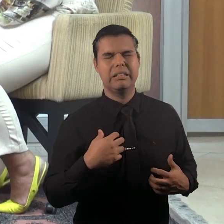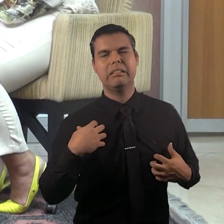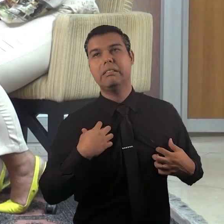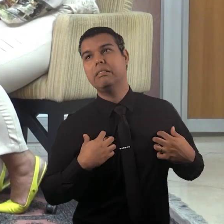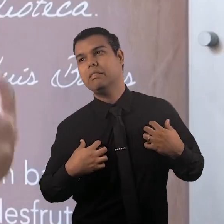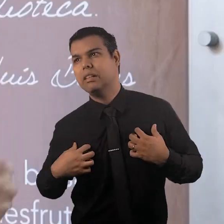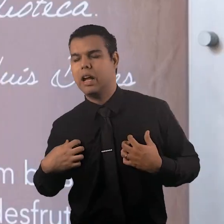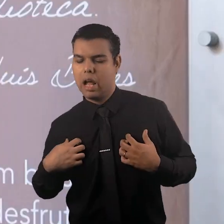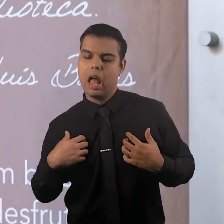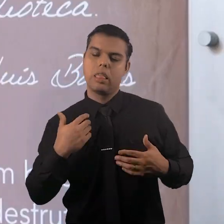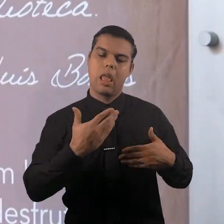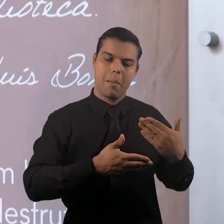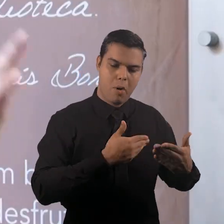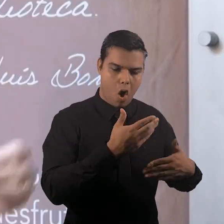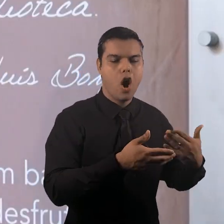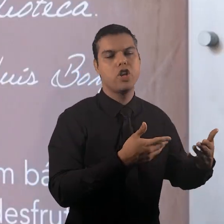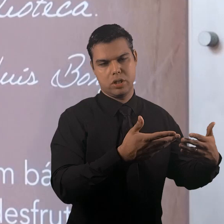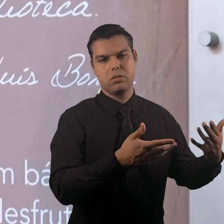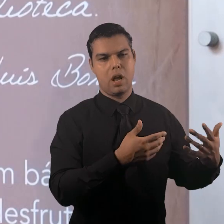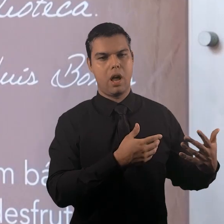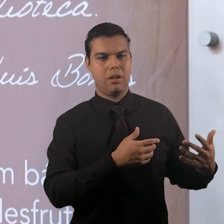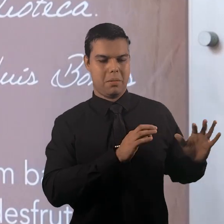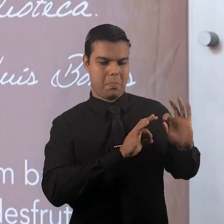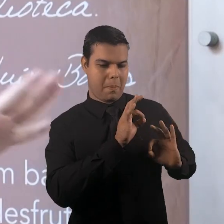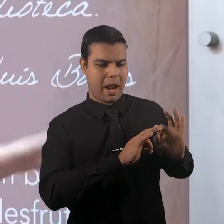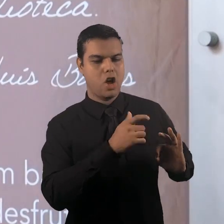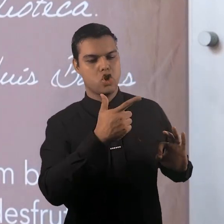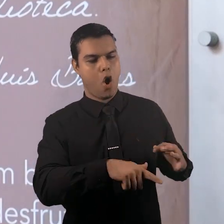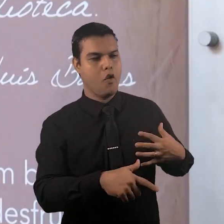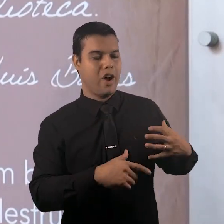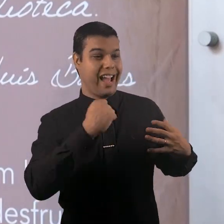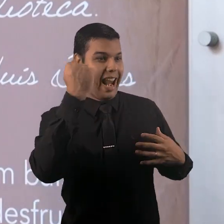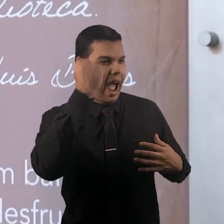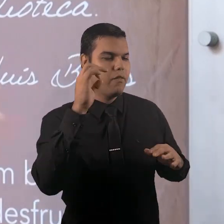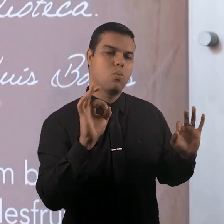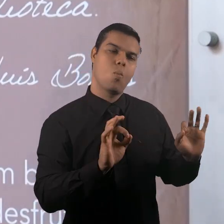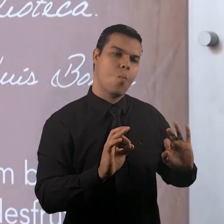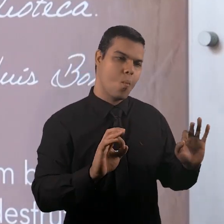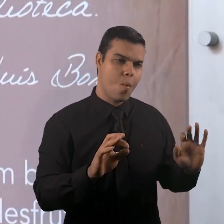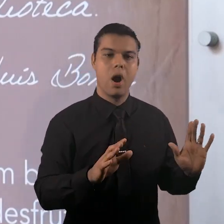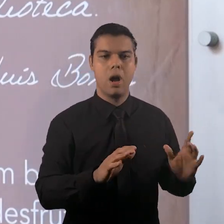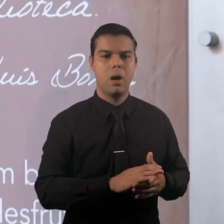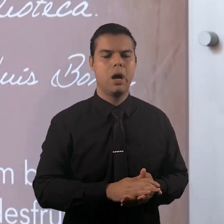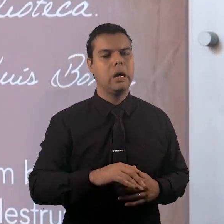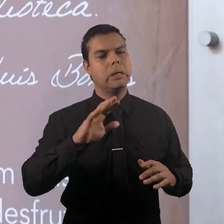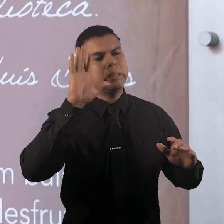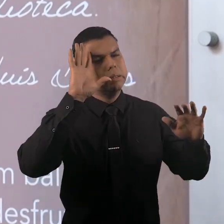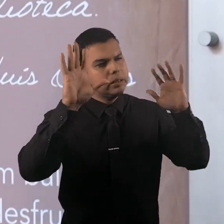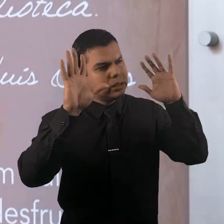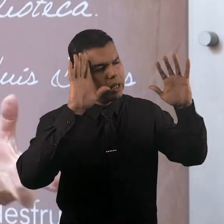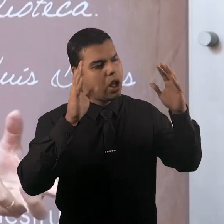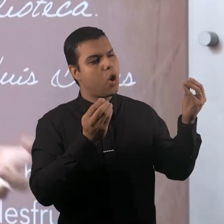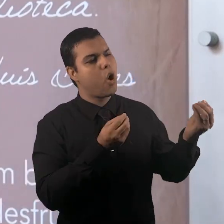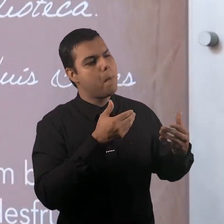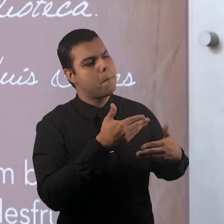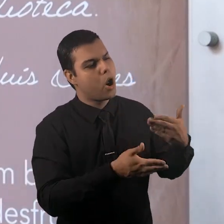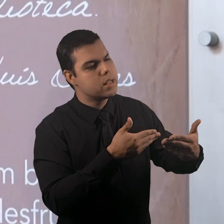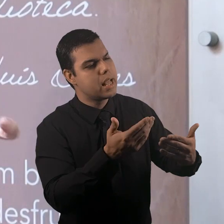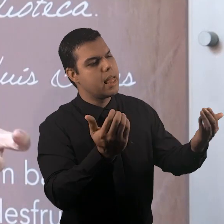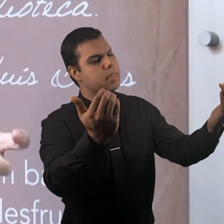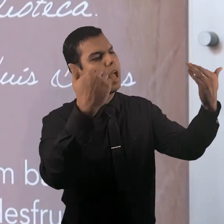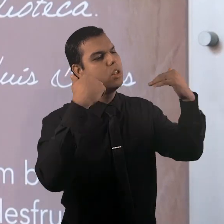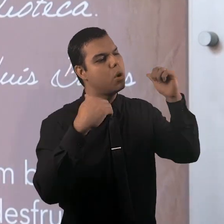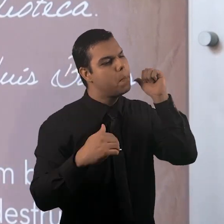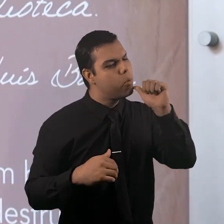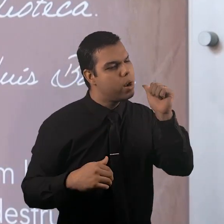e reconstruíram a mama depois e ficaram bem, estão ótimas até hoje, não aconteceu nada de grave com elas. Mas eu queria que você falasse desse processo aí, interno